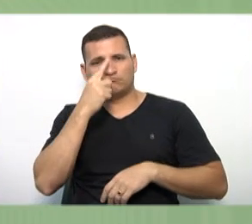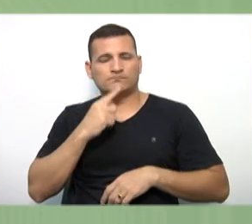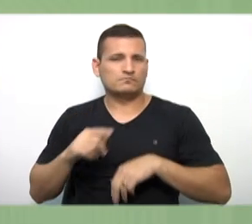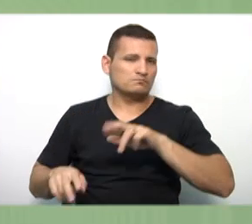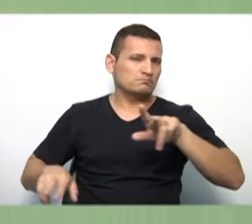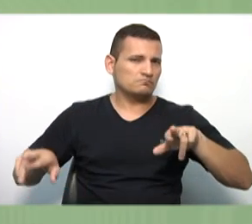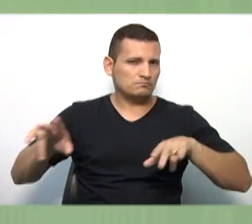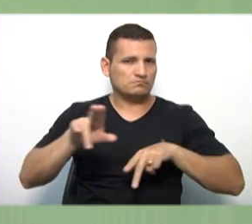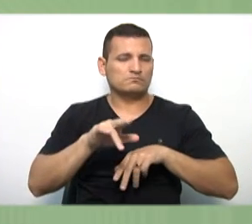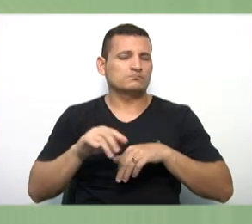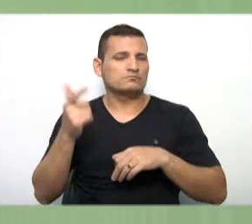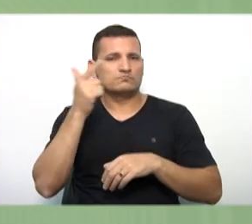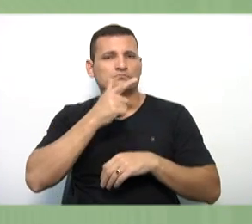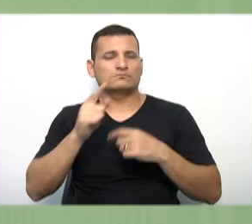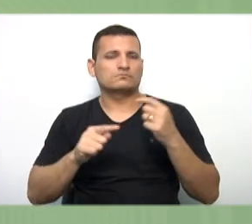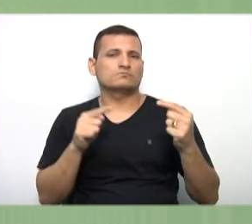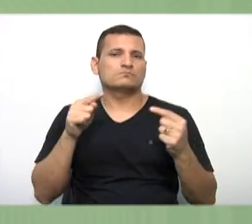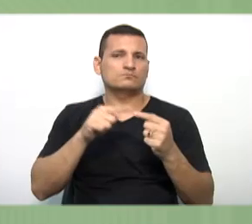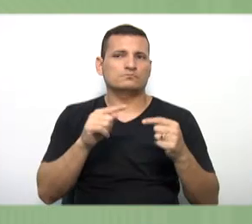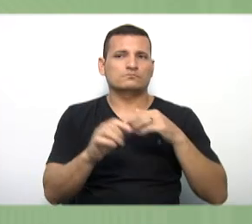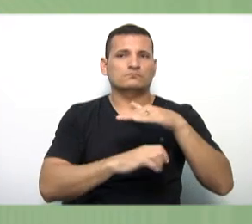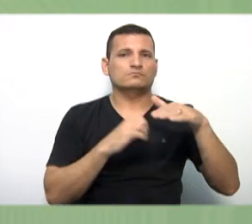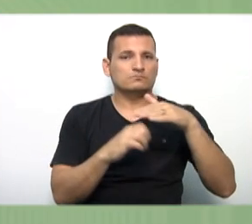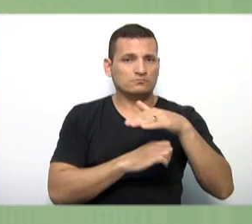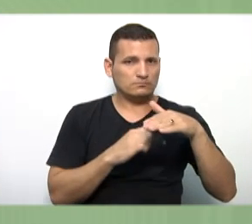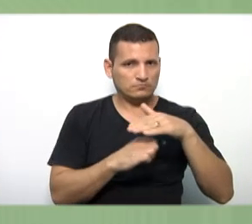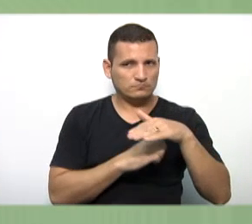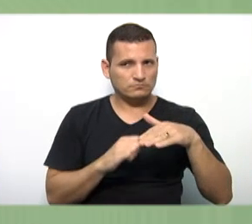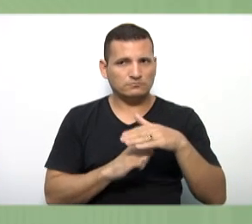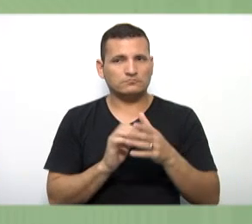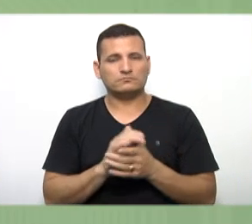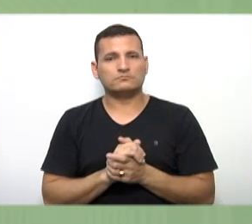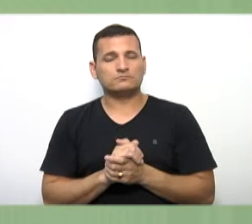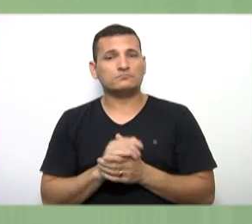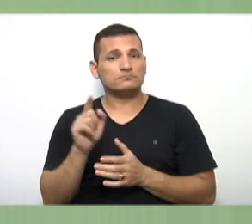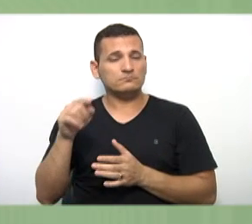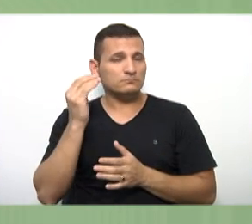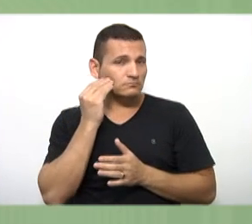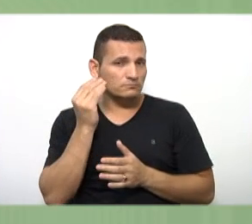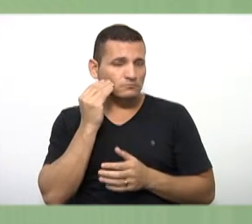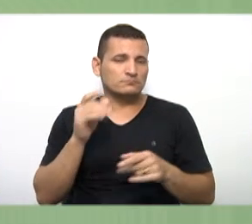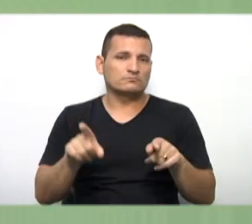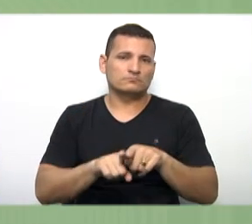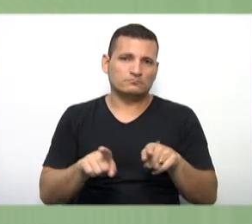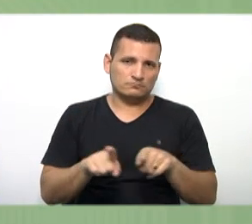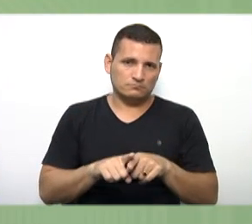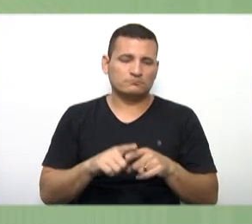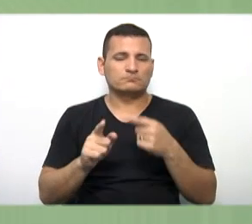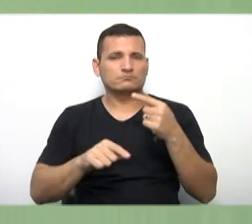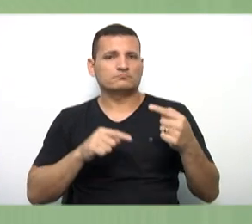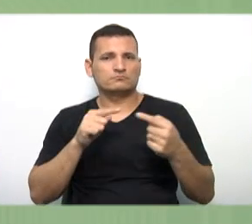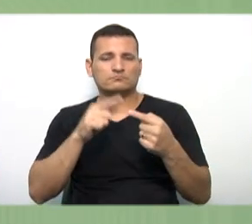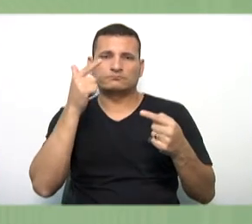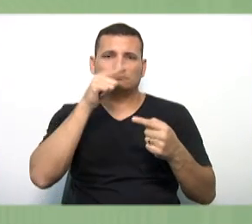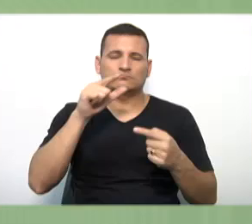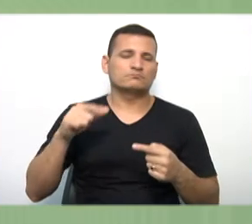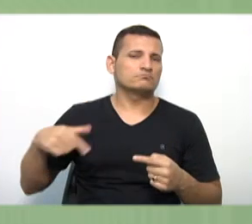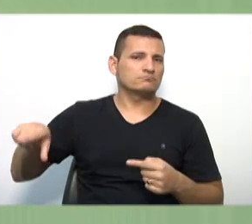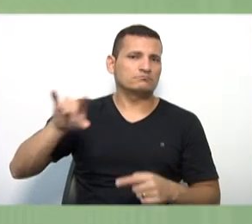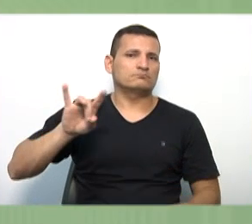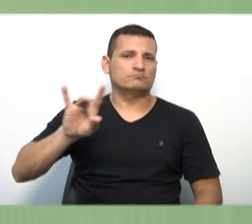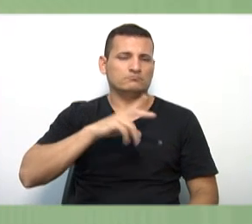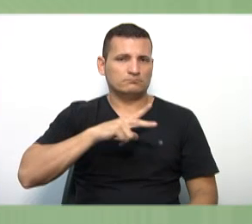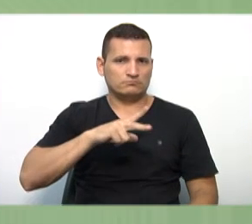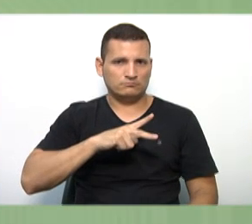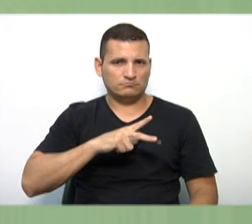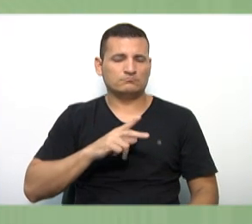da organização, enquanto tenta também atingir os objetivos pessoais. Então, quando a gente